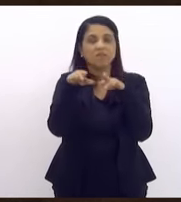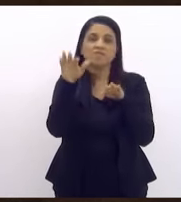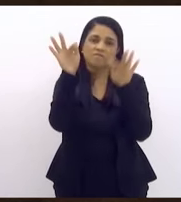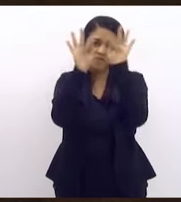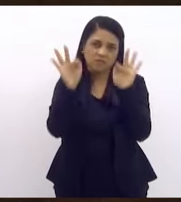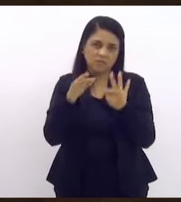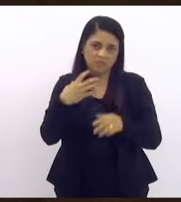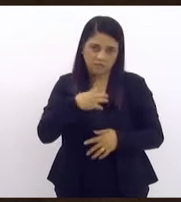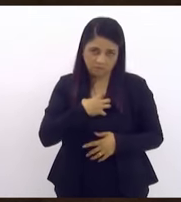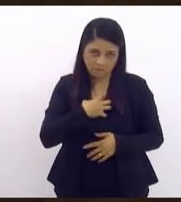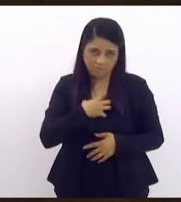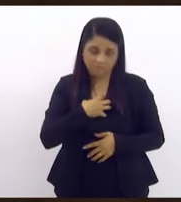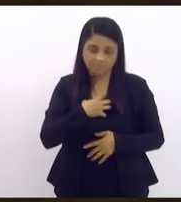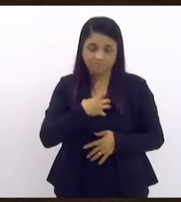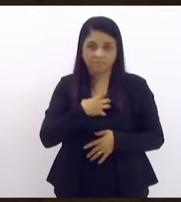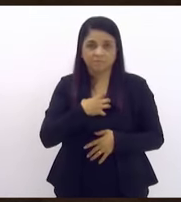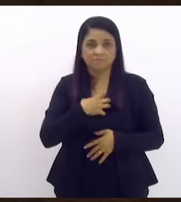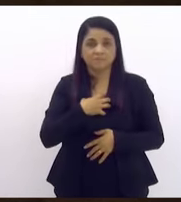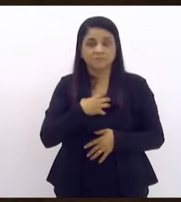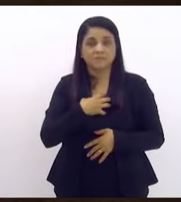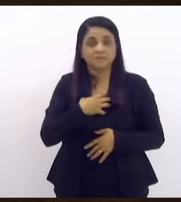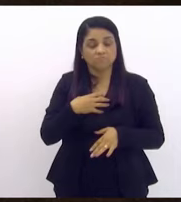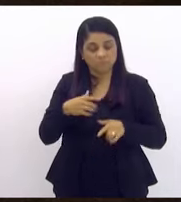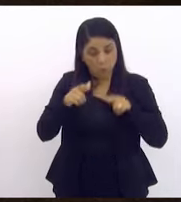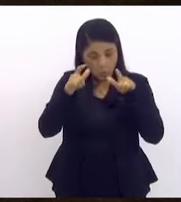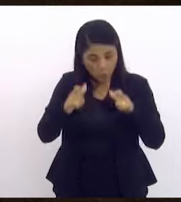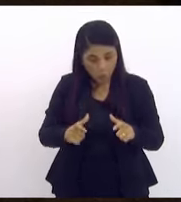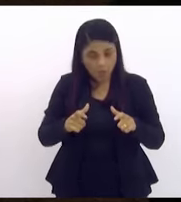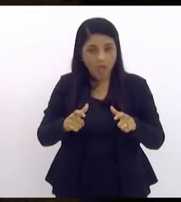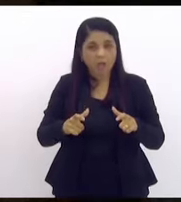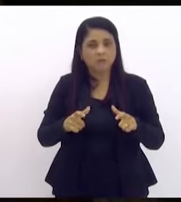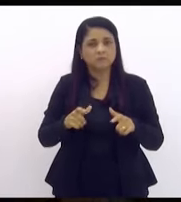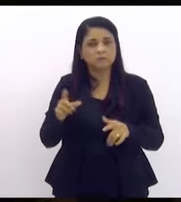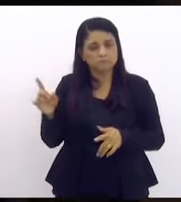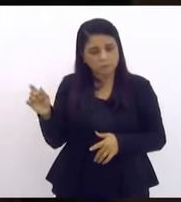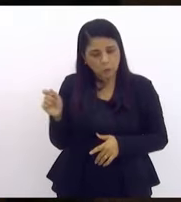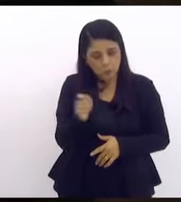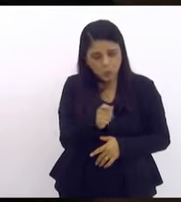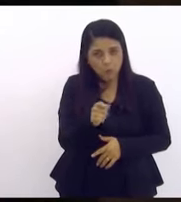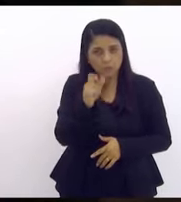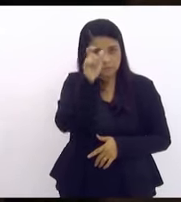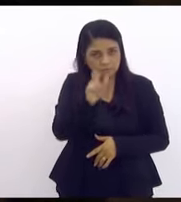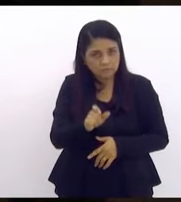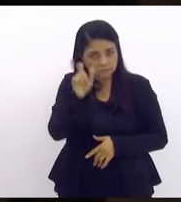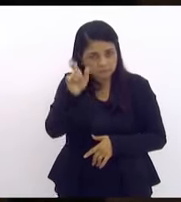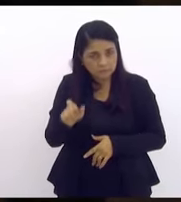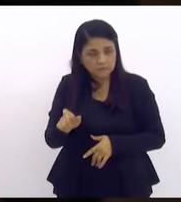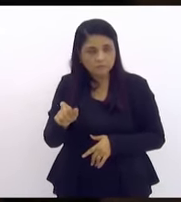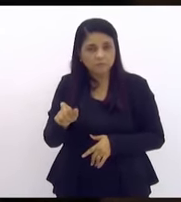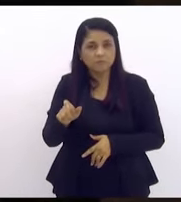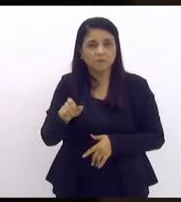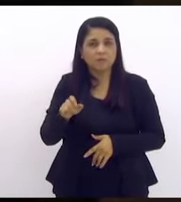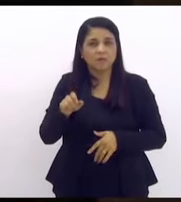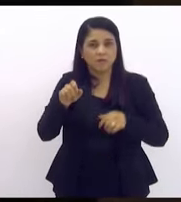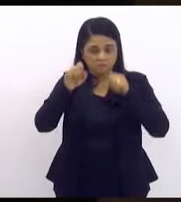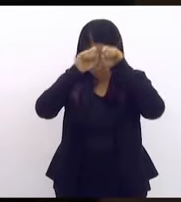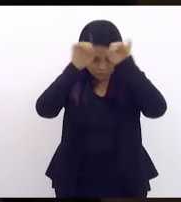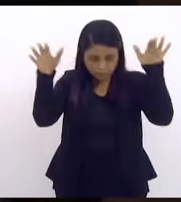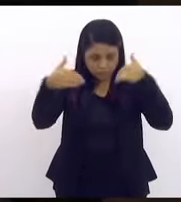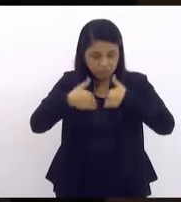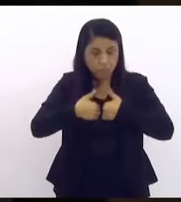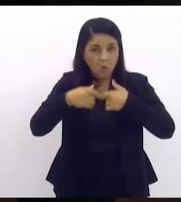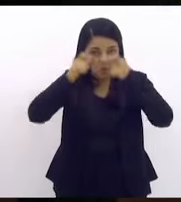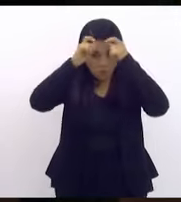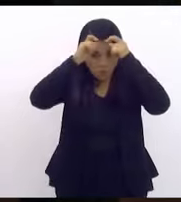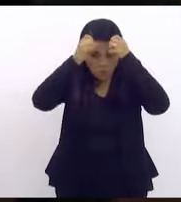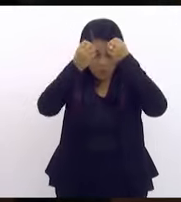Portanto, aplicar isso a um lugar, colocar, de fato, as pessoas com o TEA, né, ou o TDAH e